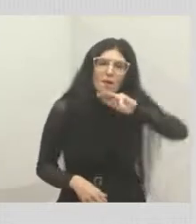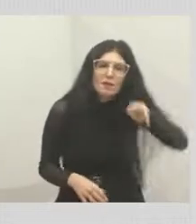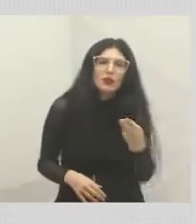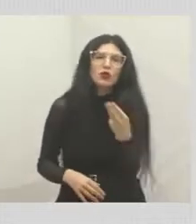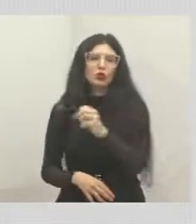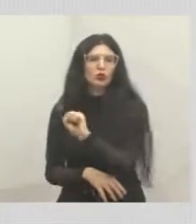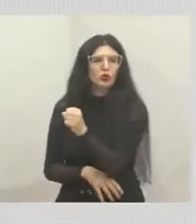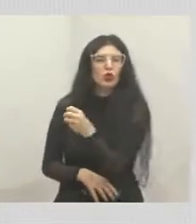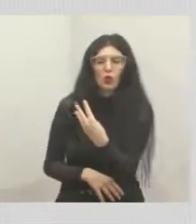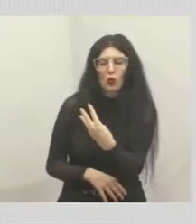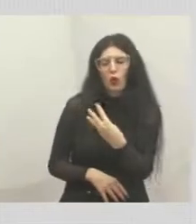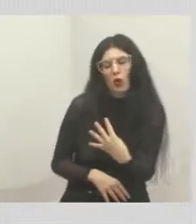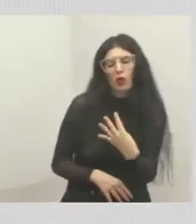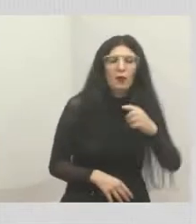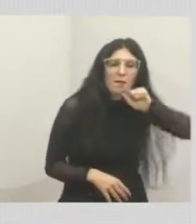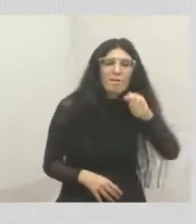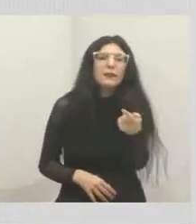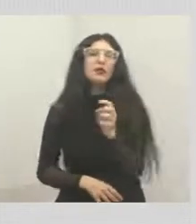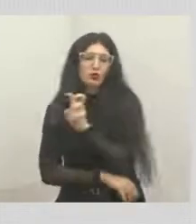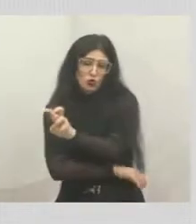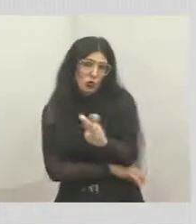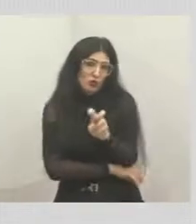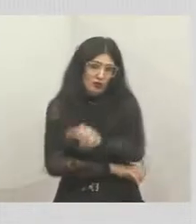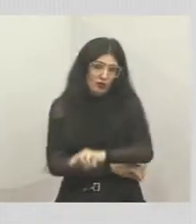711.834.000, a um percentual de